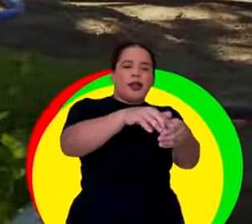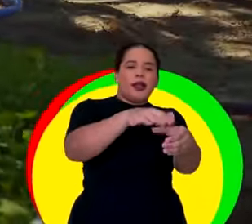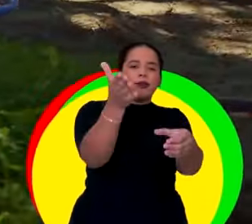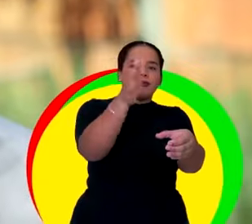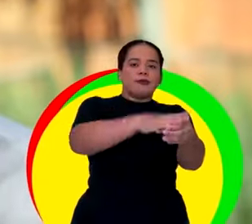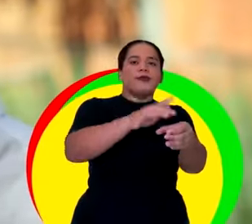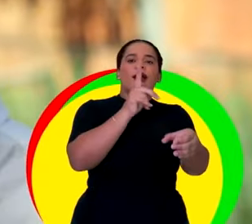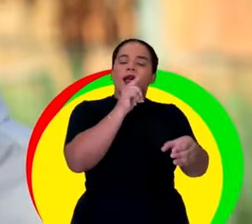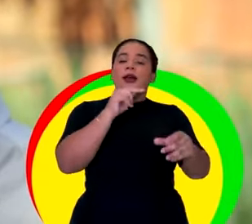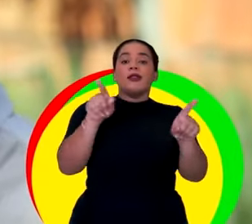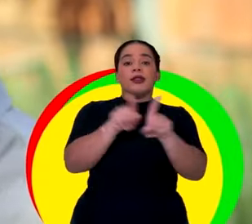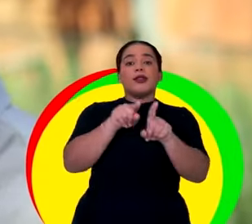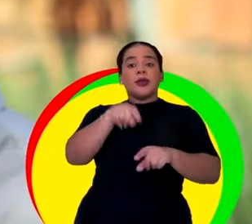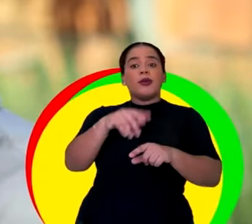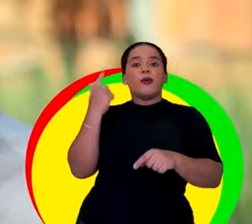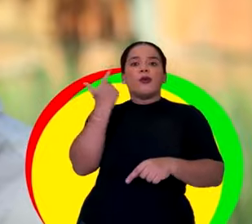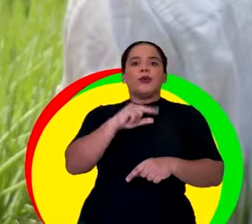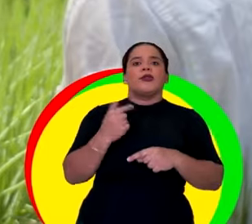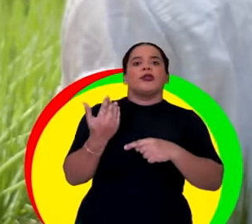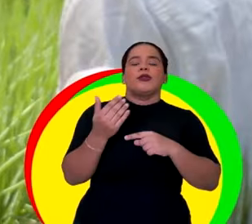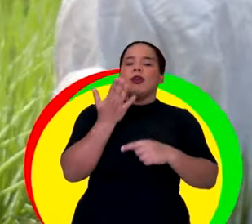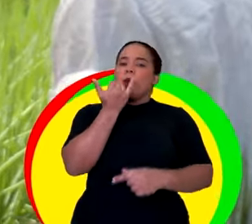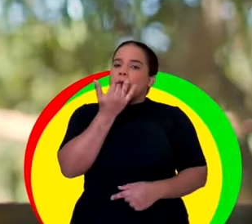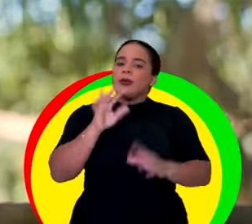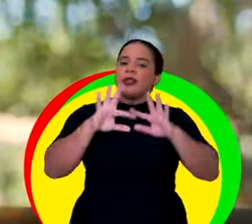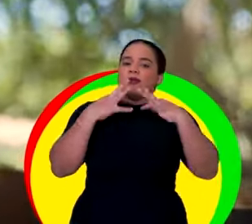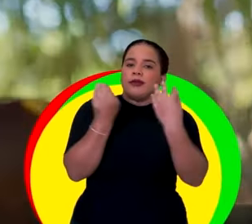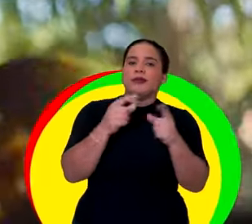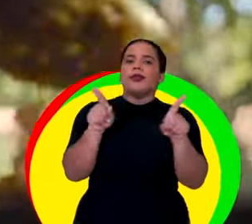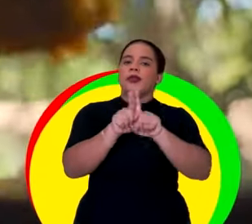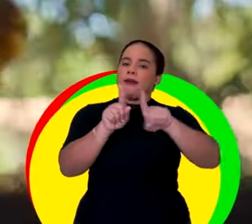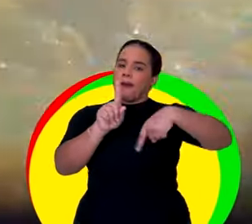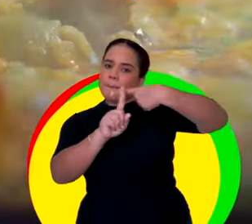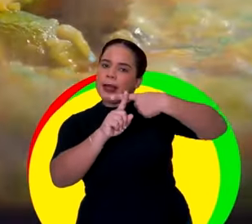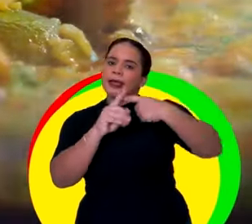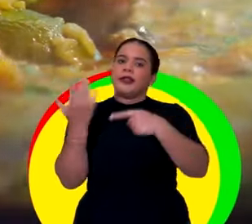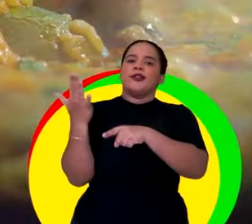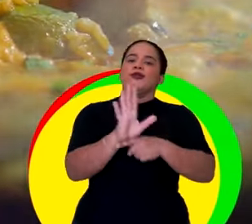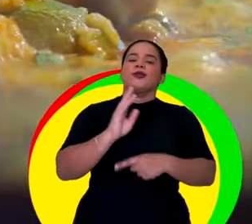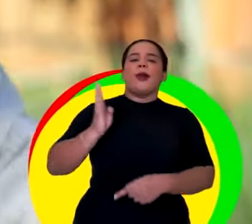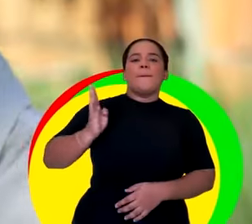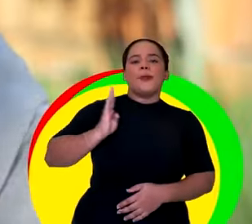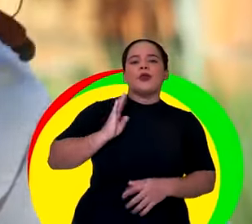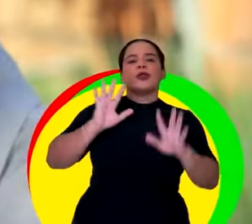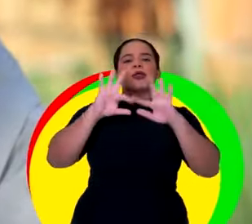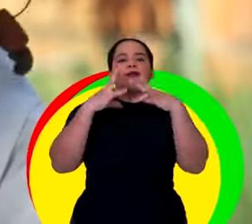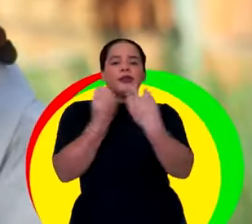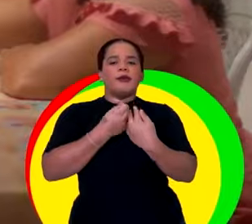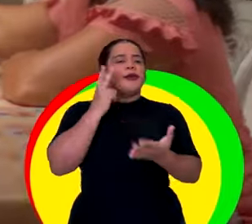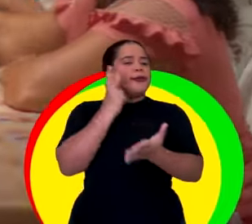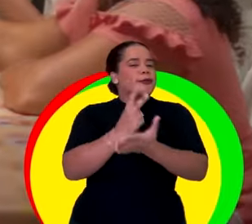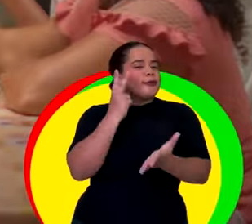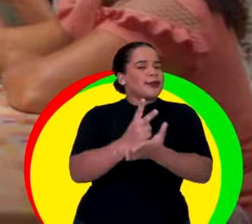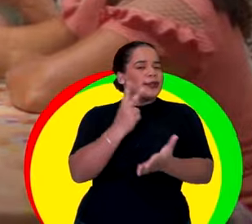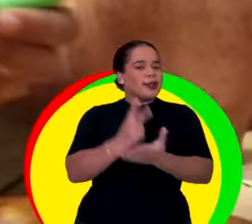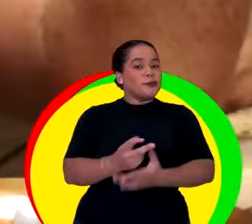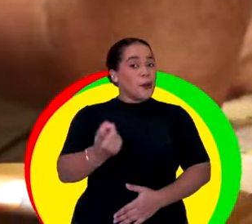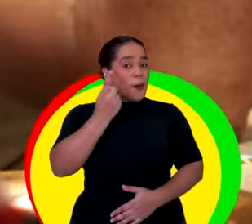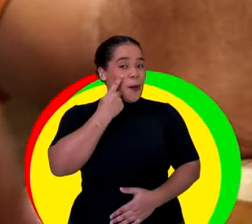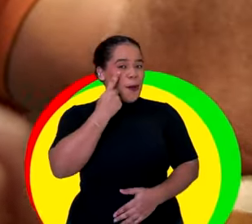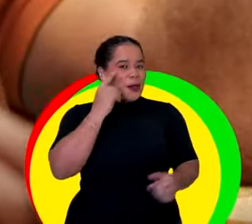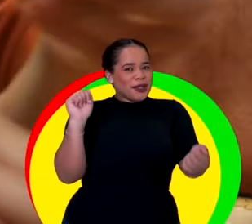com essa produção a senhora consegue sustentar a família consigo e ajuda do Bolsa Família Bolsa Família sempre